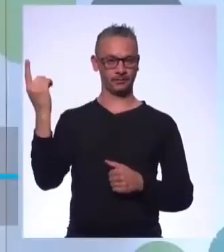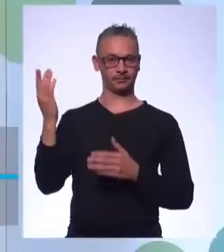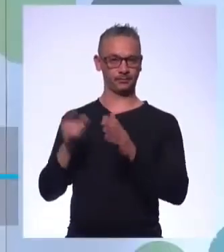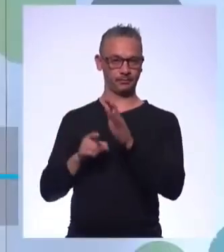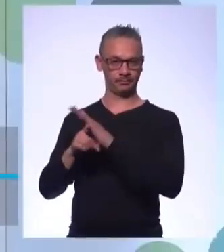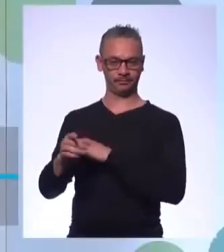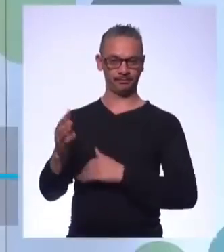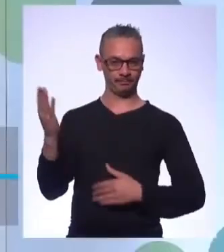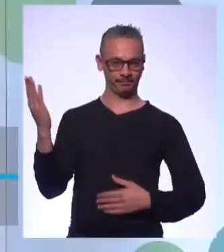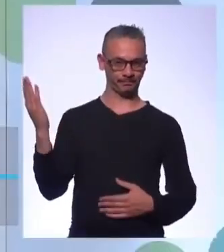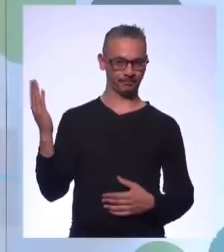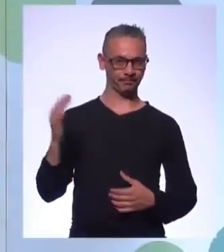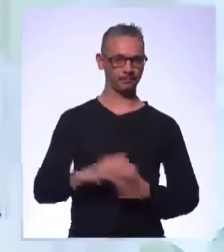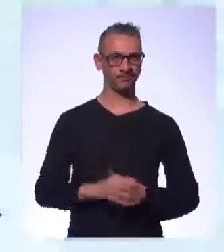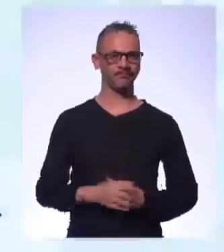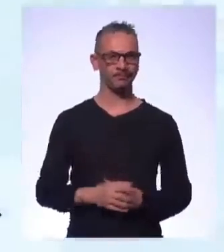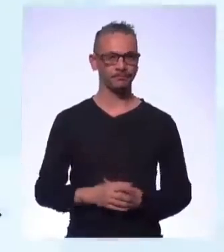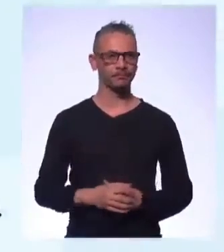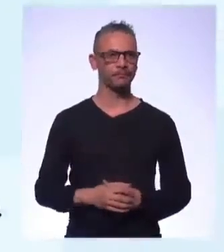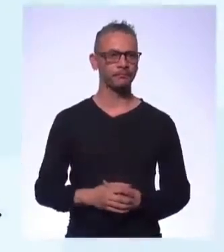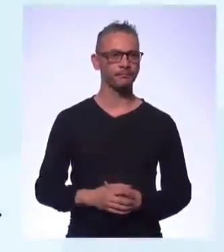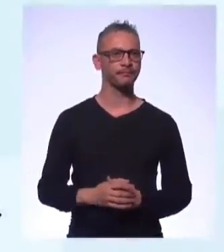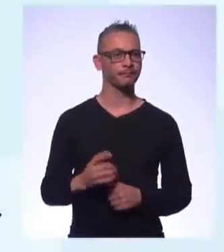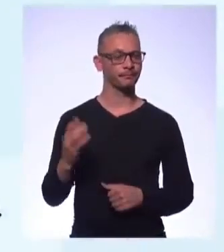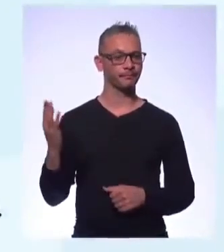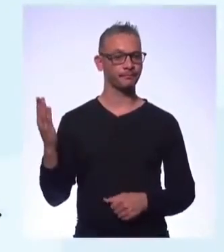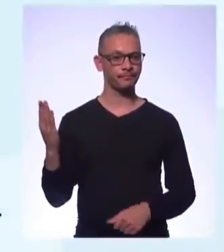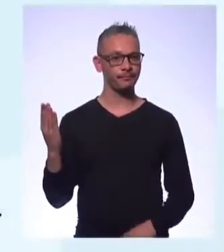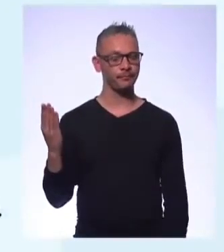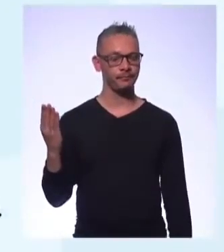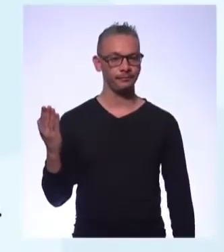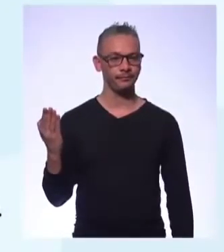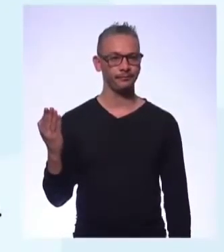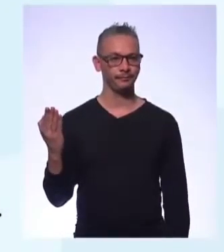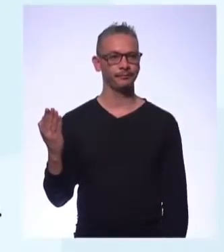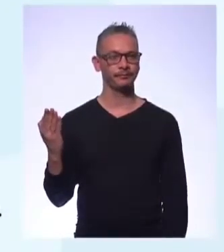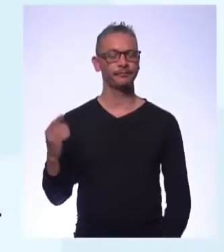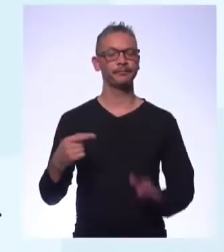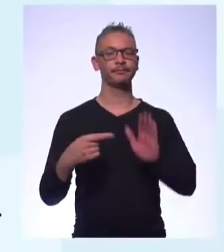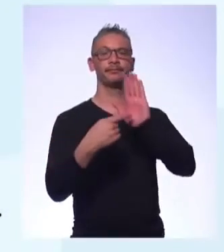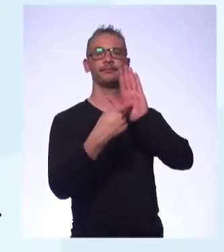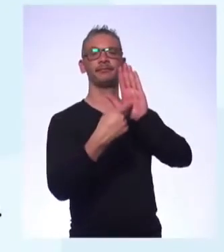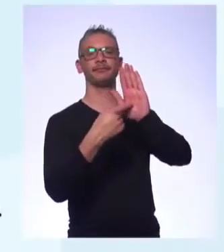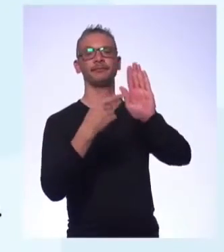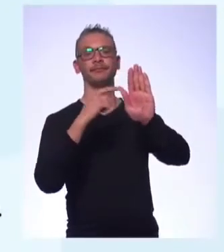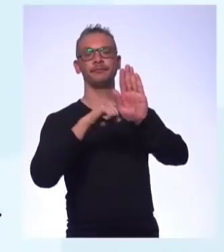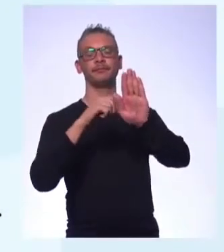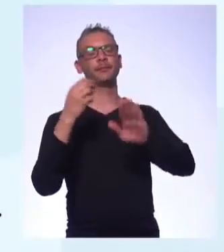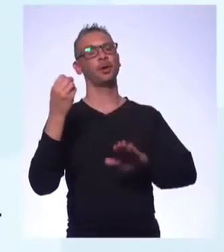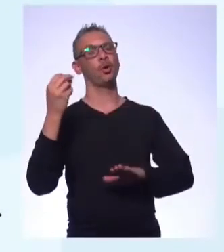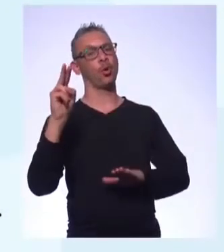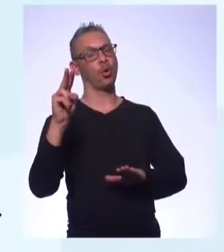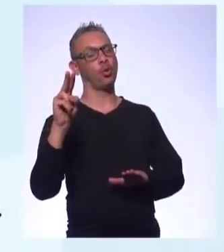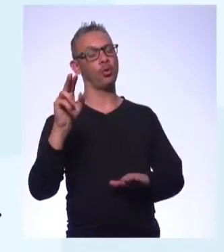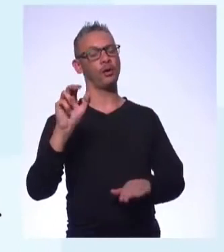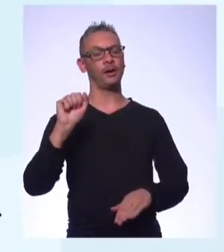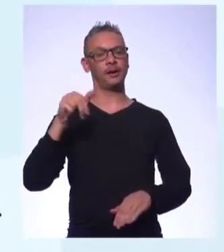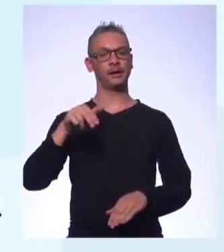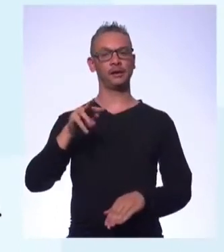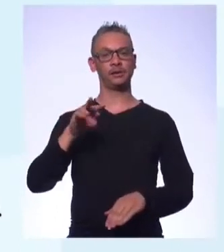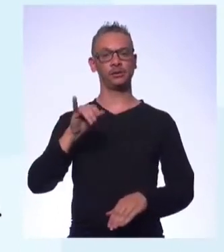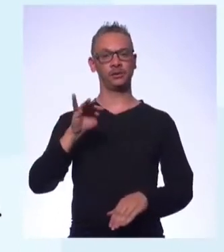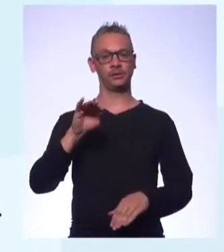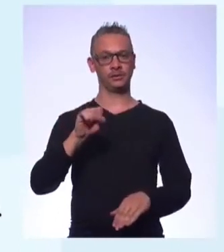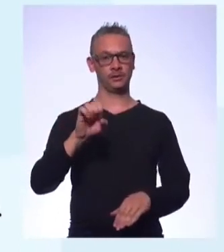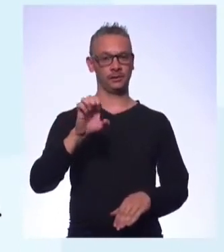figuras de linguagem aí. Olha, na tela, eu vou deixar na tela para vocês. Olha, é metáfora ou antítese? A gente tem os dois. E aí a gente vai